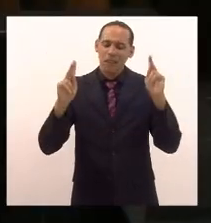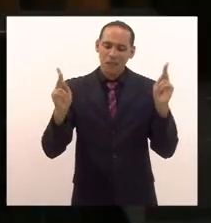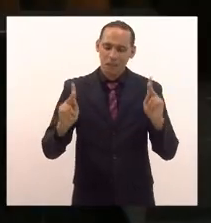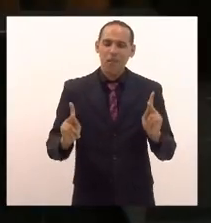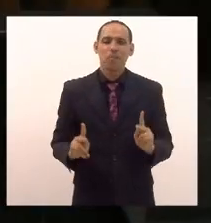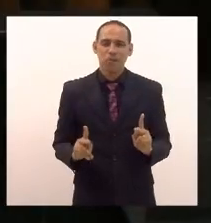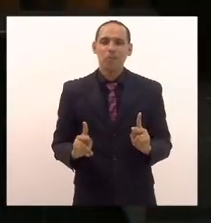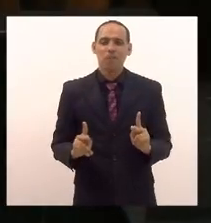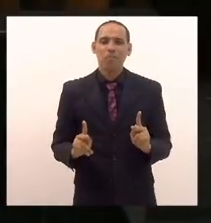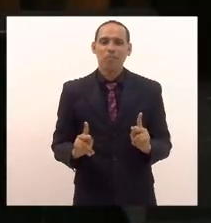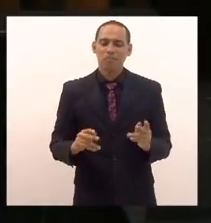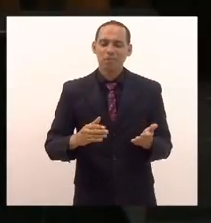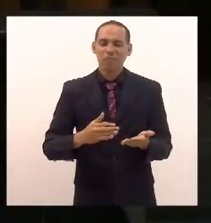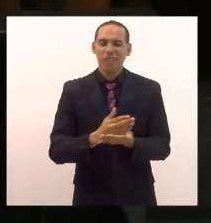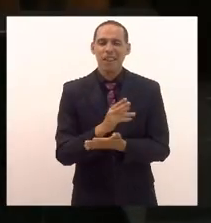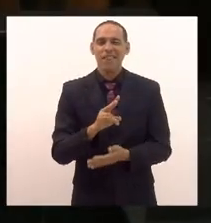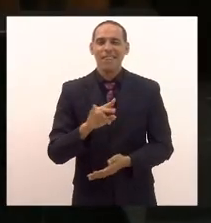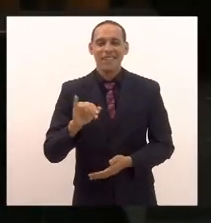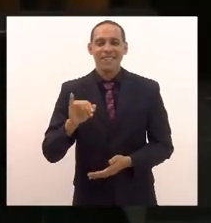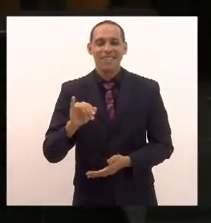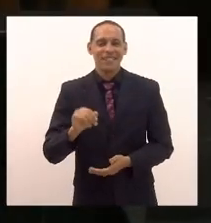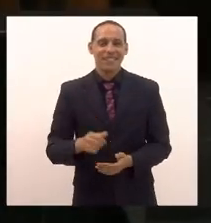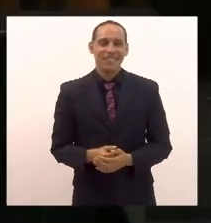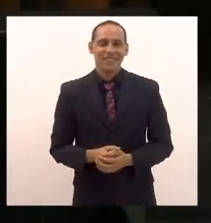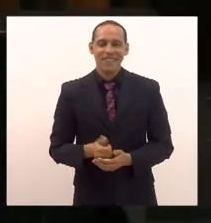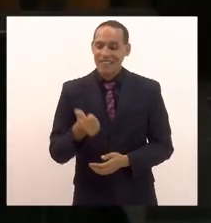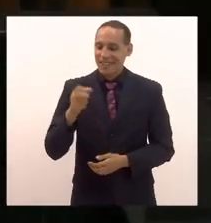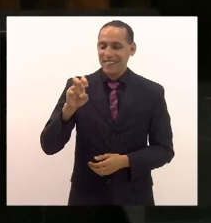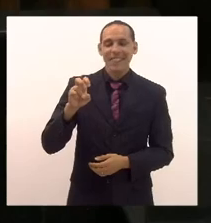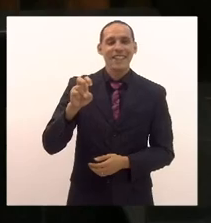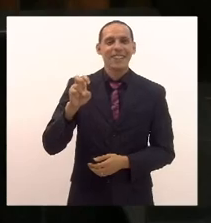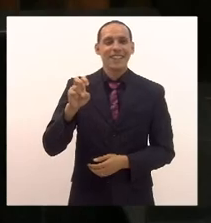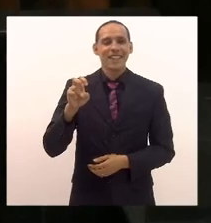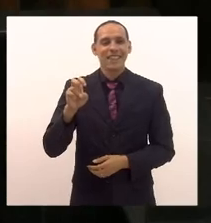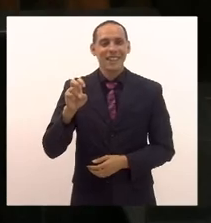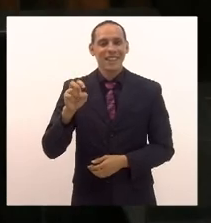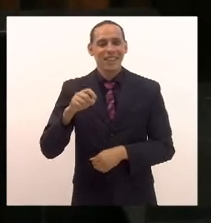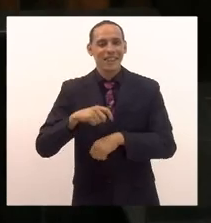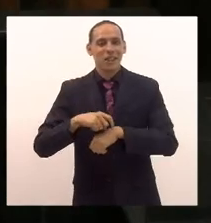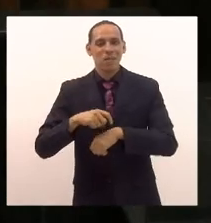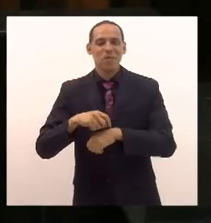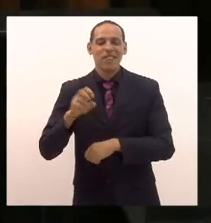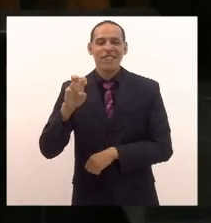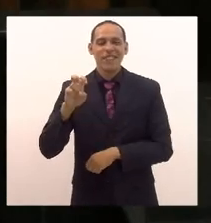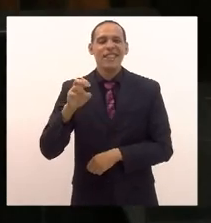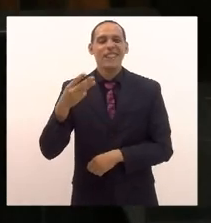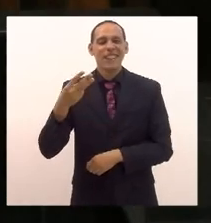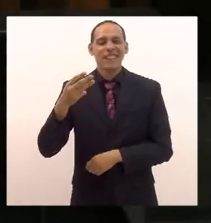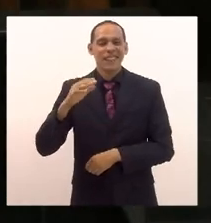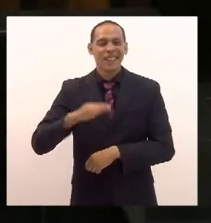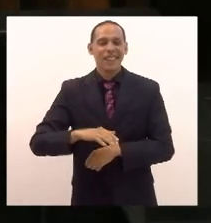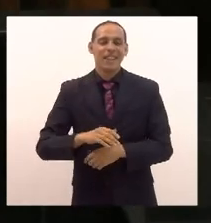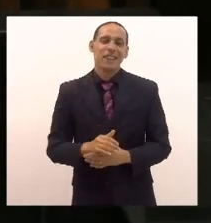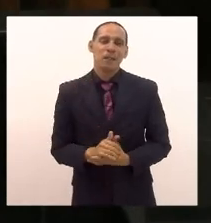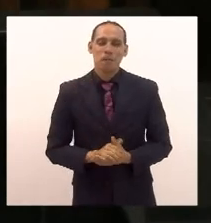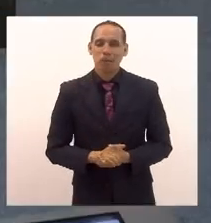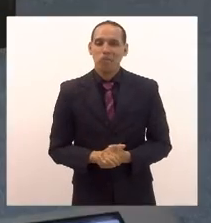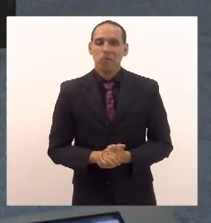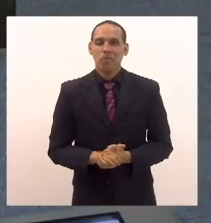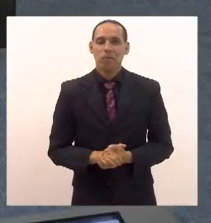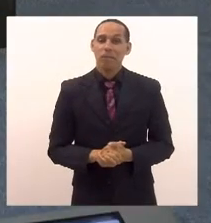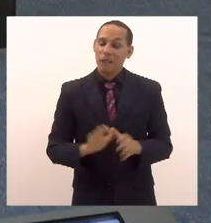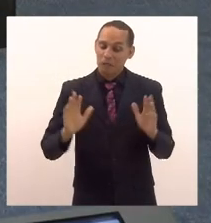se ela promulgada Possivelmente as 15 horas e assim